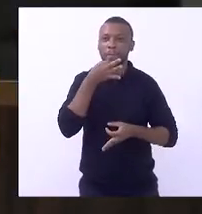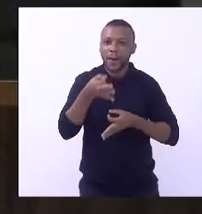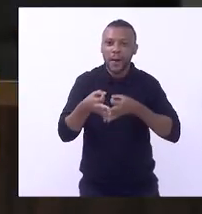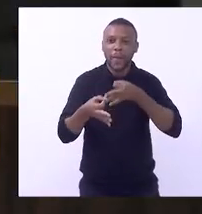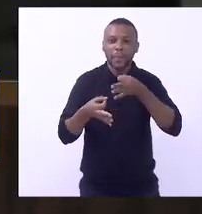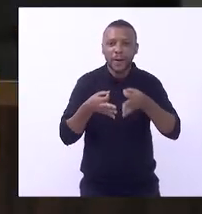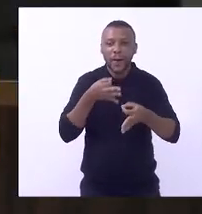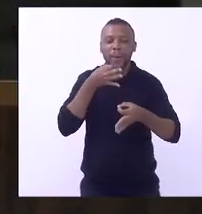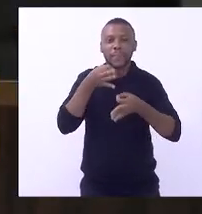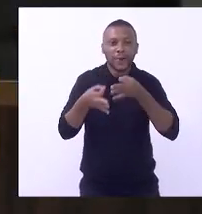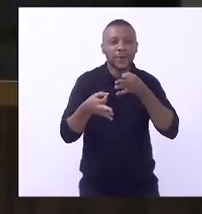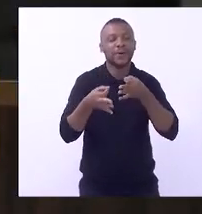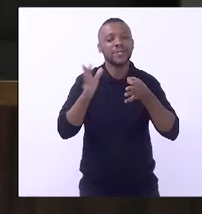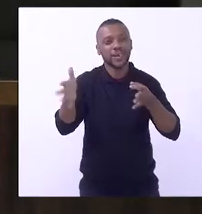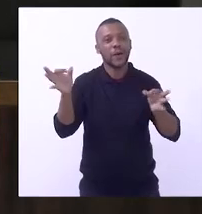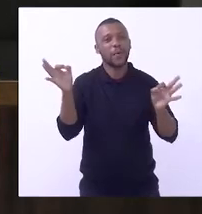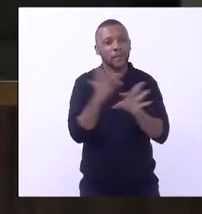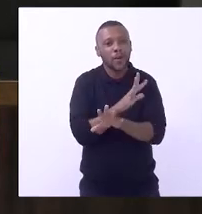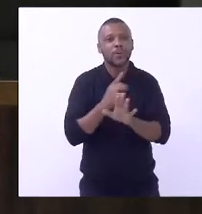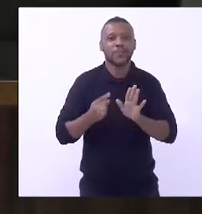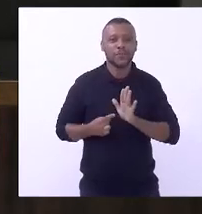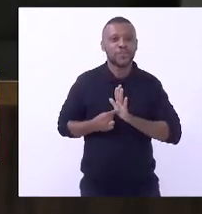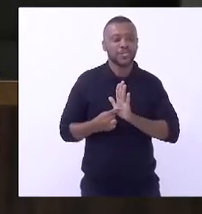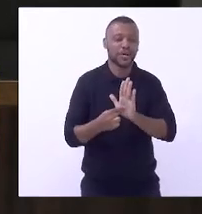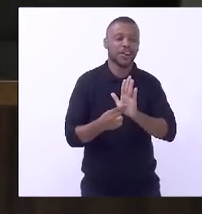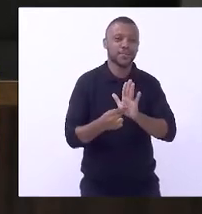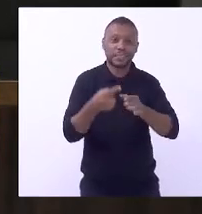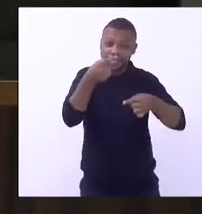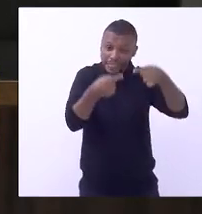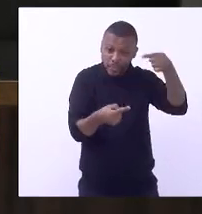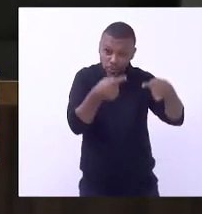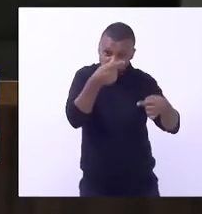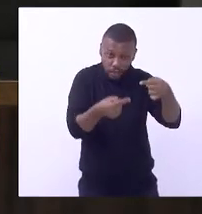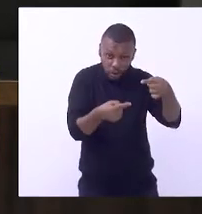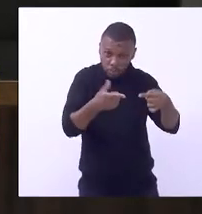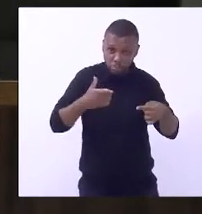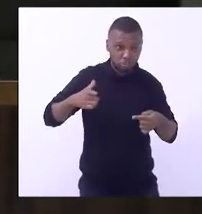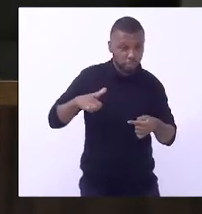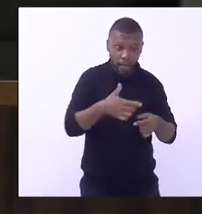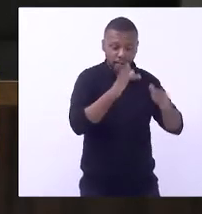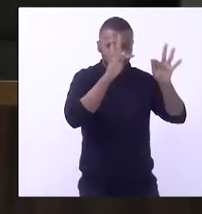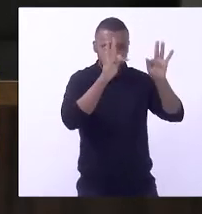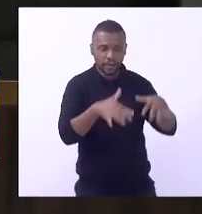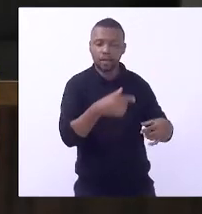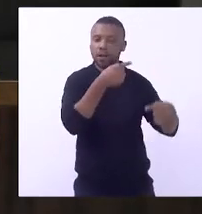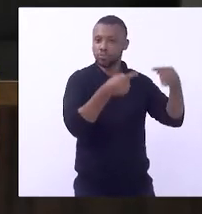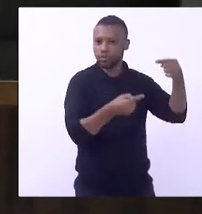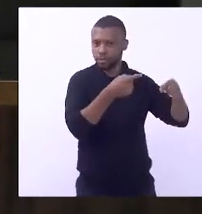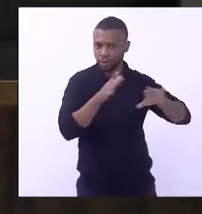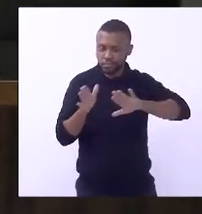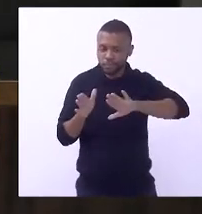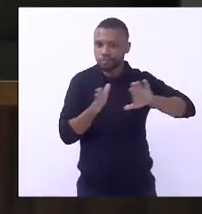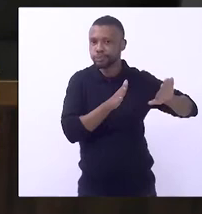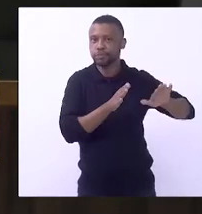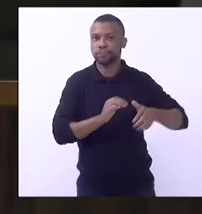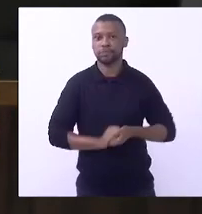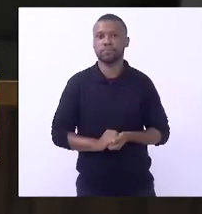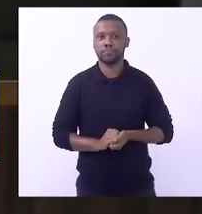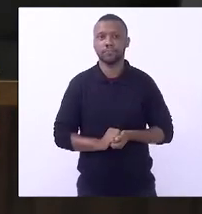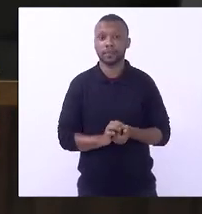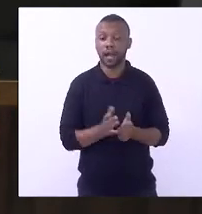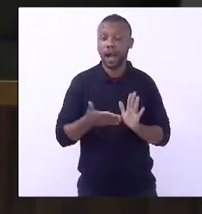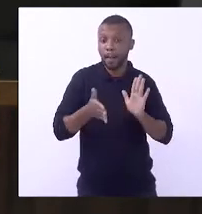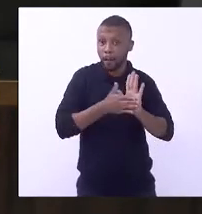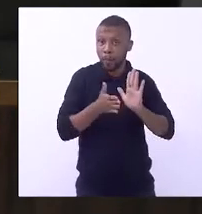Com os pareceres emitidos em discussão, não havendo ninguém queira discutir, encerrada a discussão, a presente